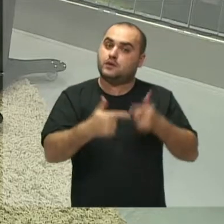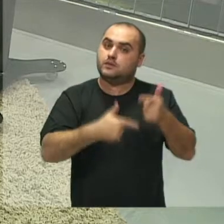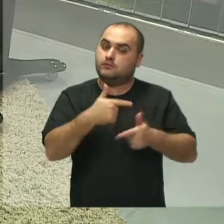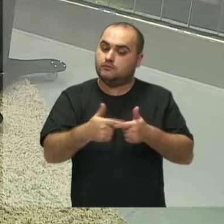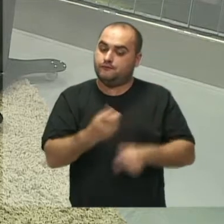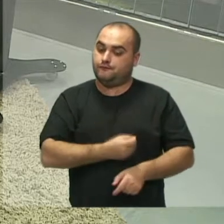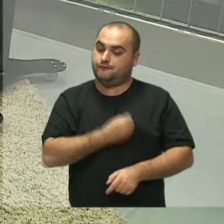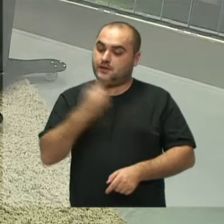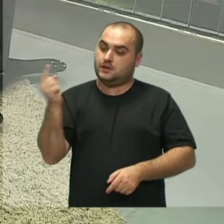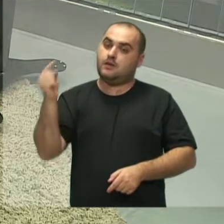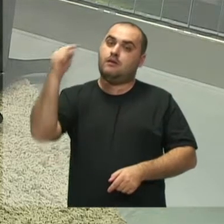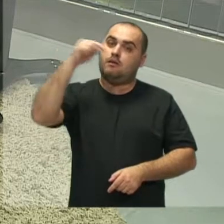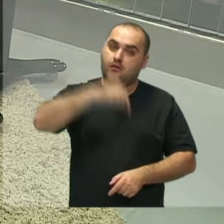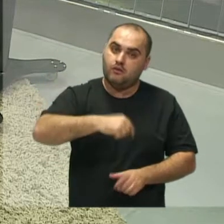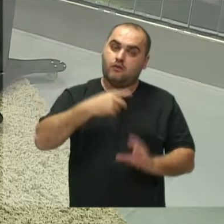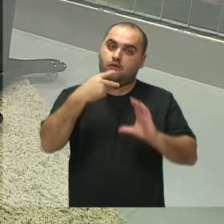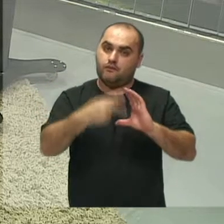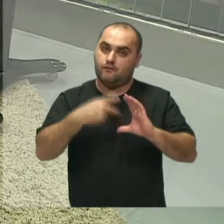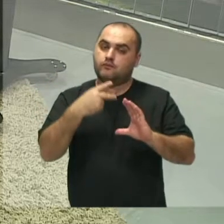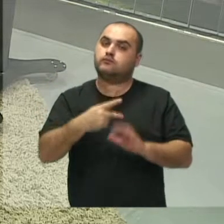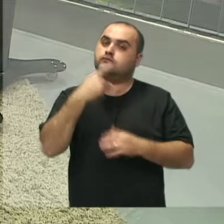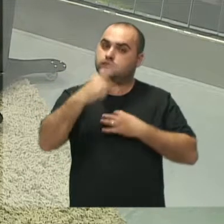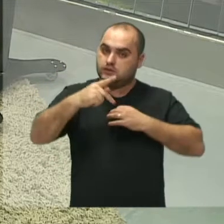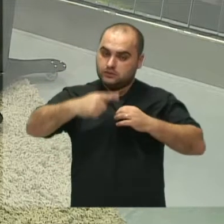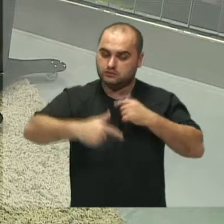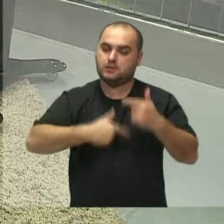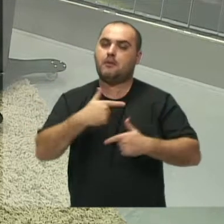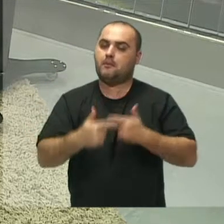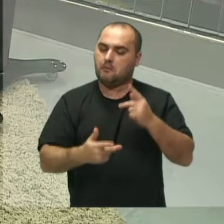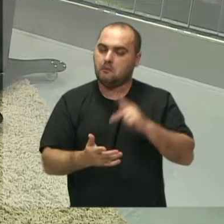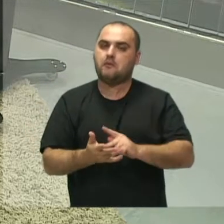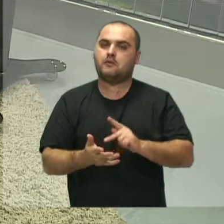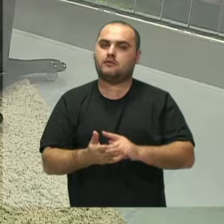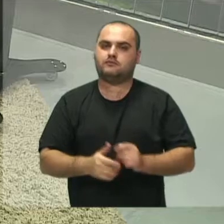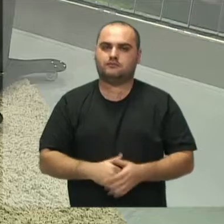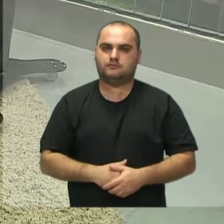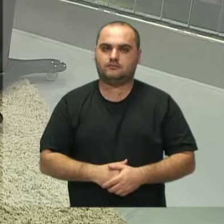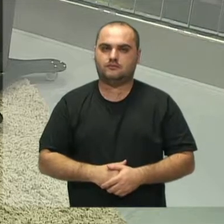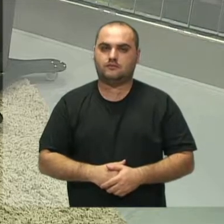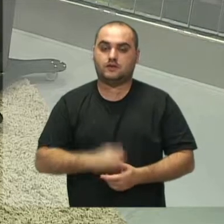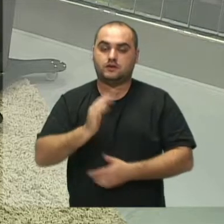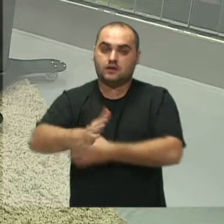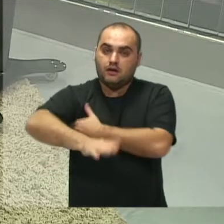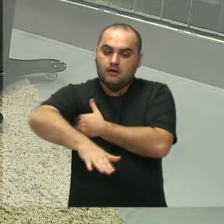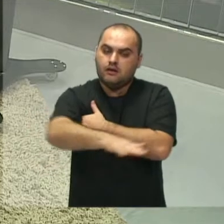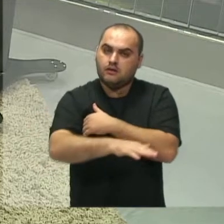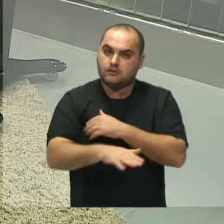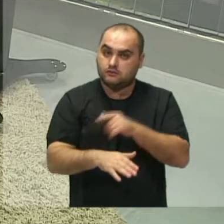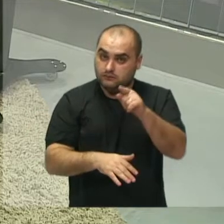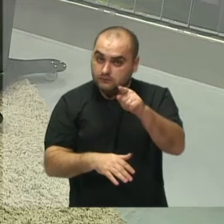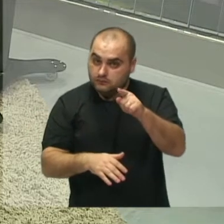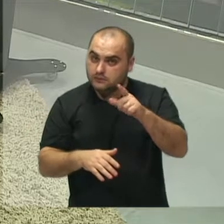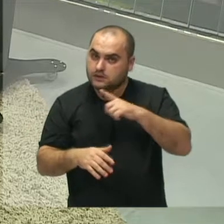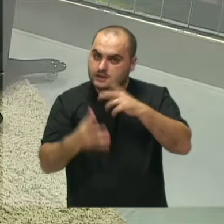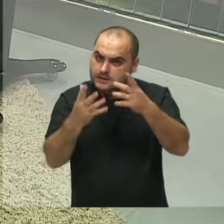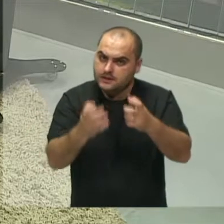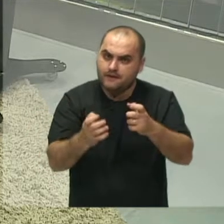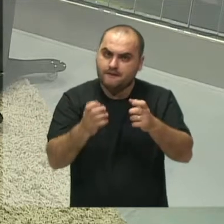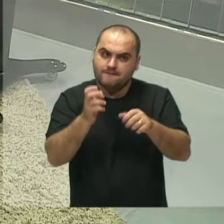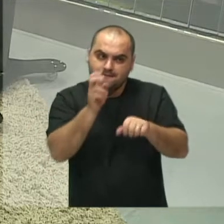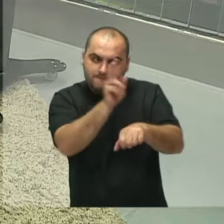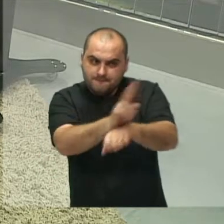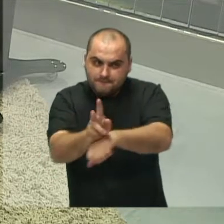na Câmara de Vereadores, presente no teu trabalho. E disso, você pretende, além da fiscalização,